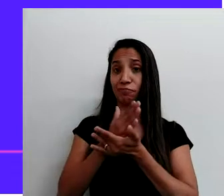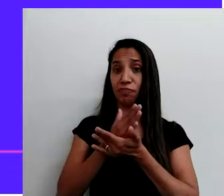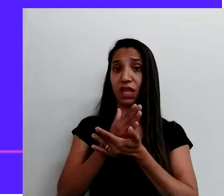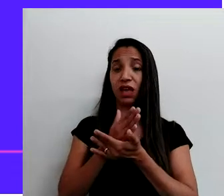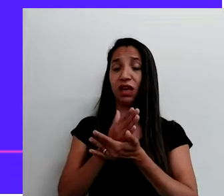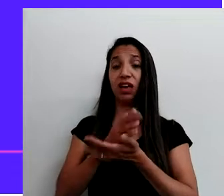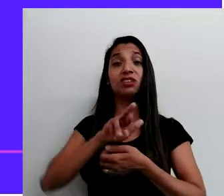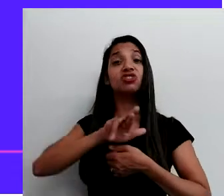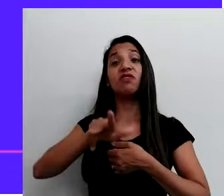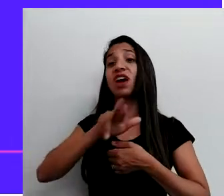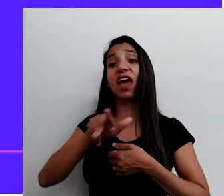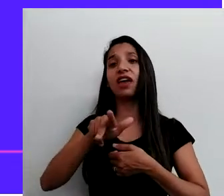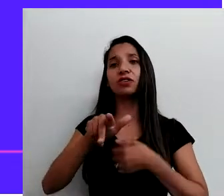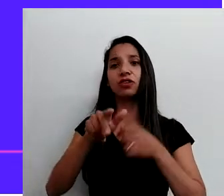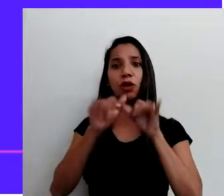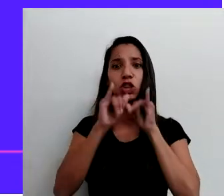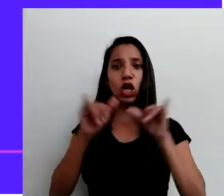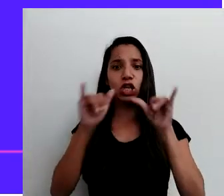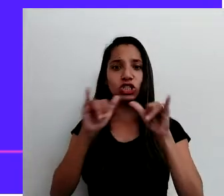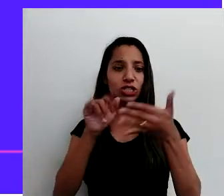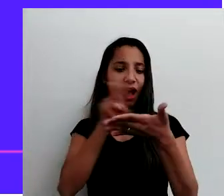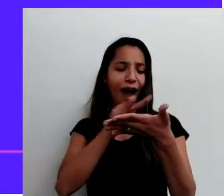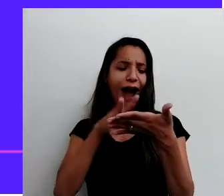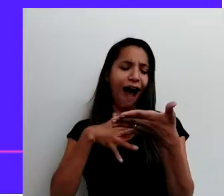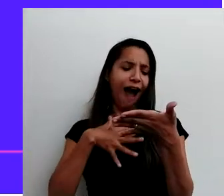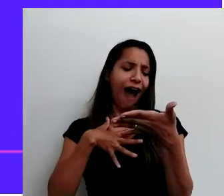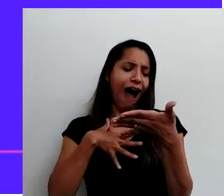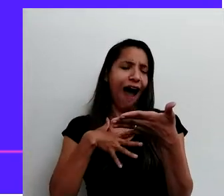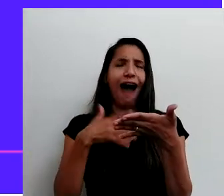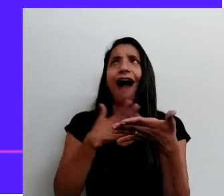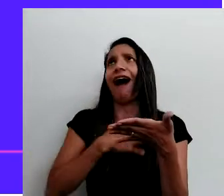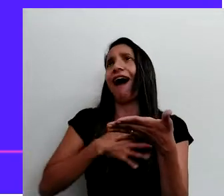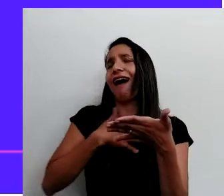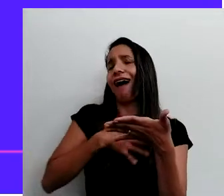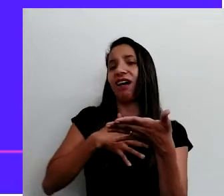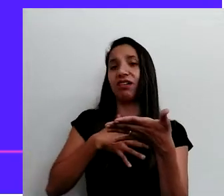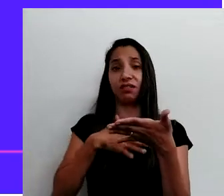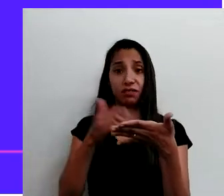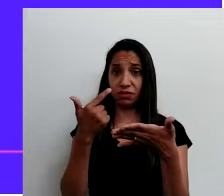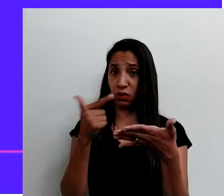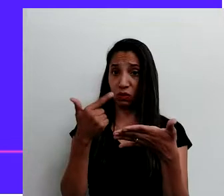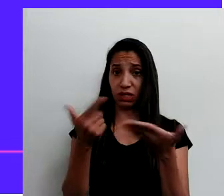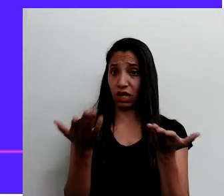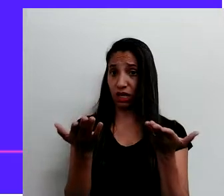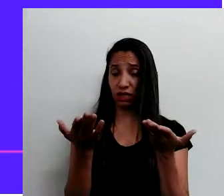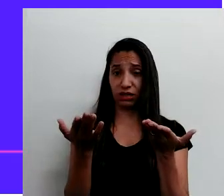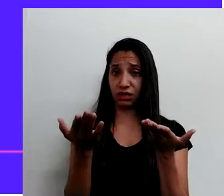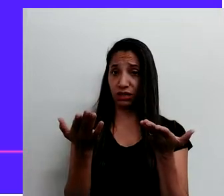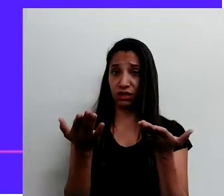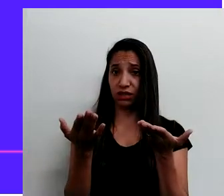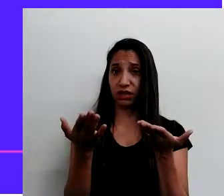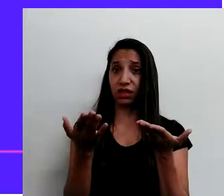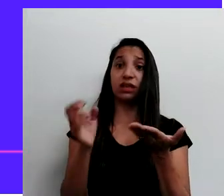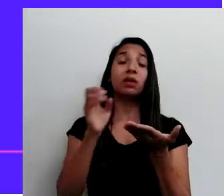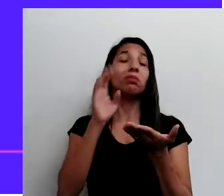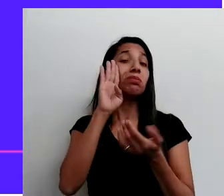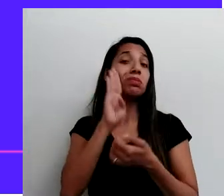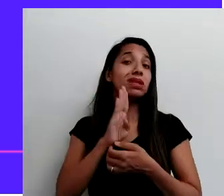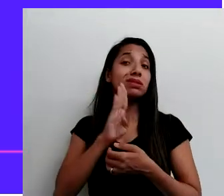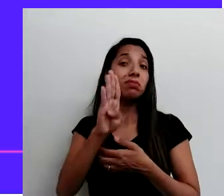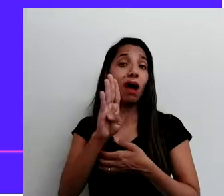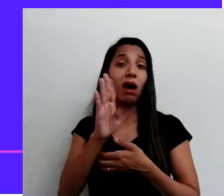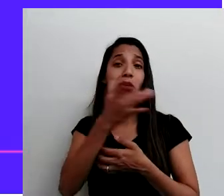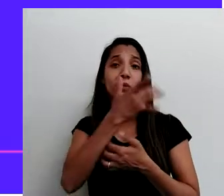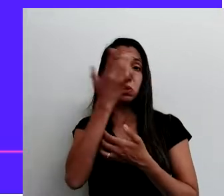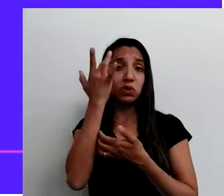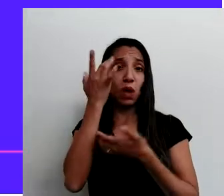quem lê sobre desigualdade e é vítima dela, e tampouco